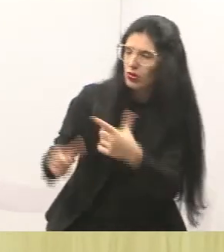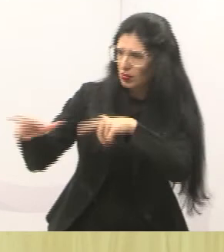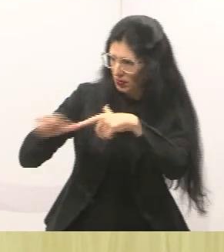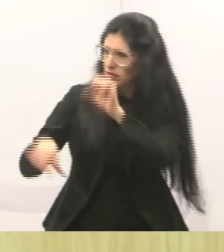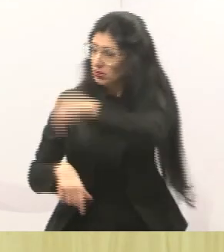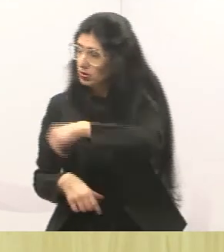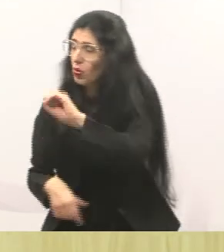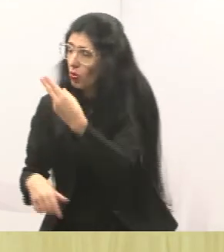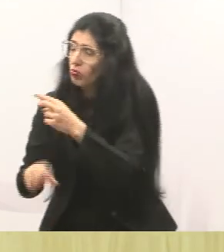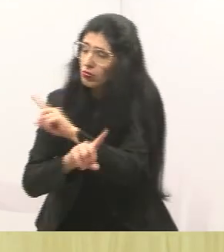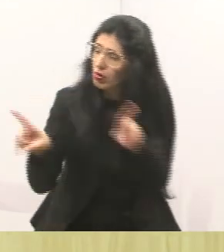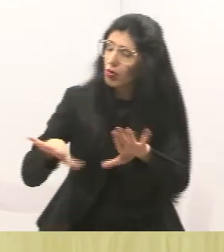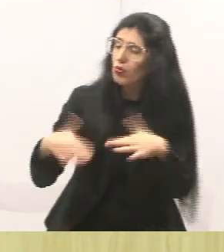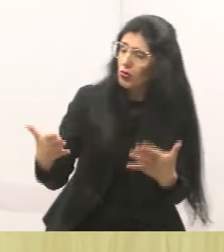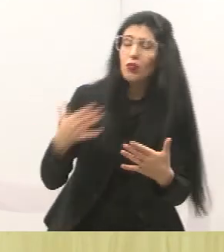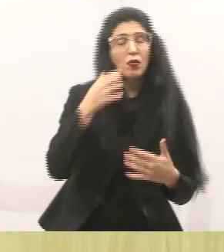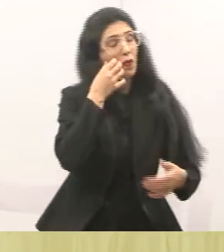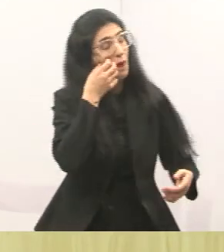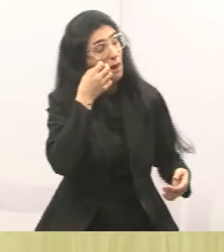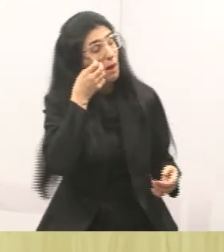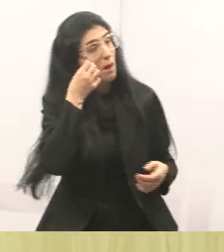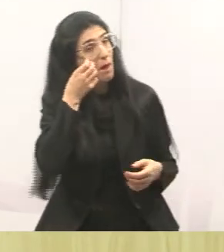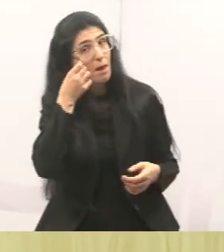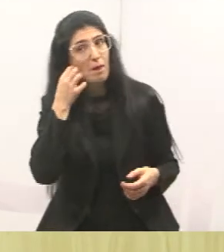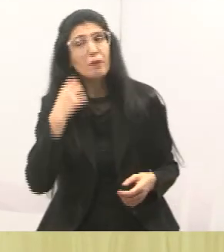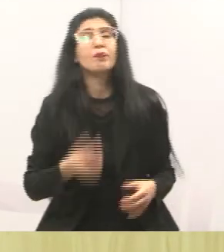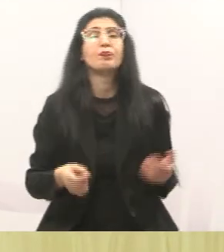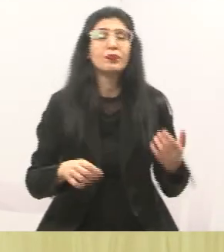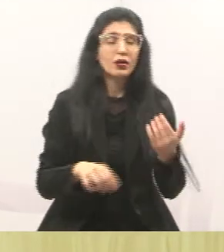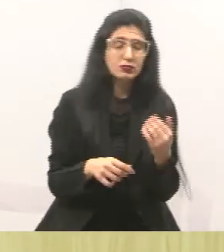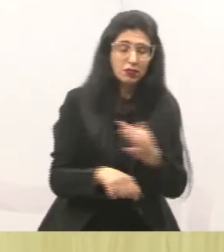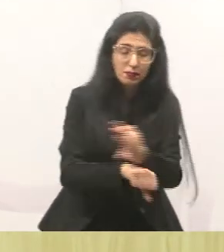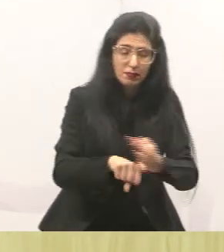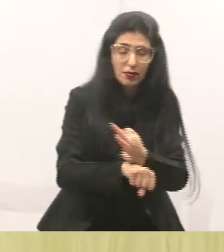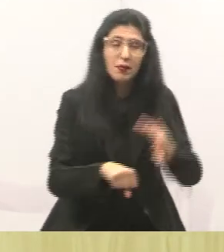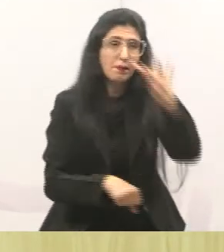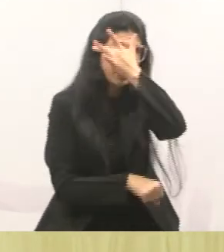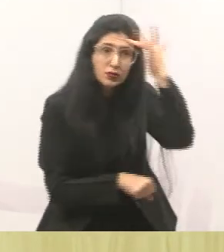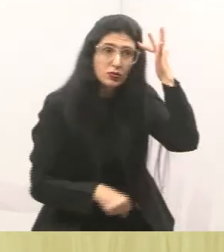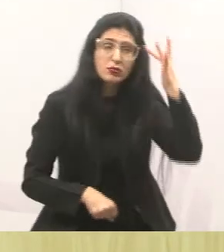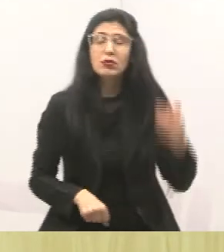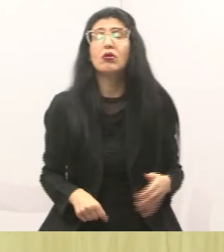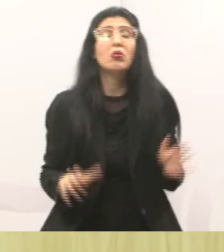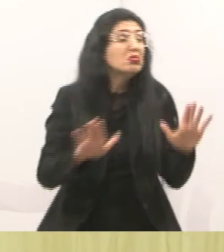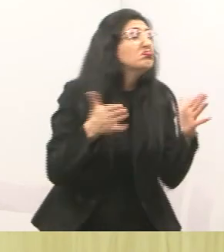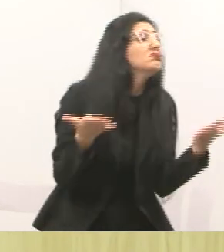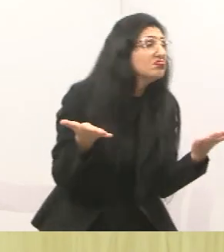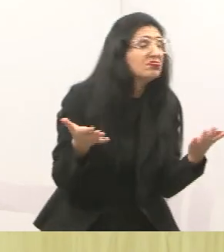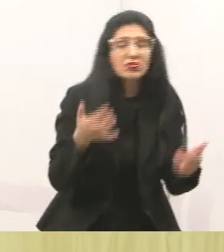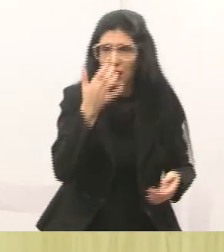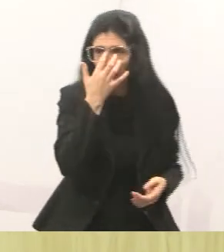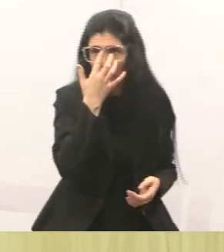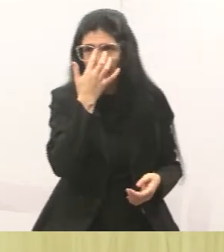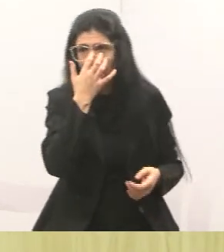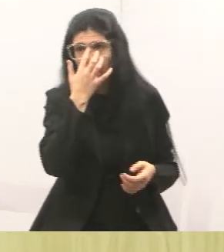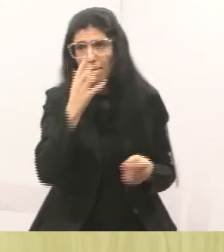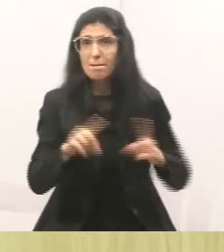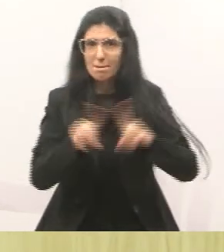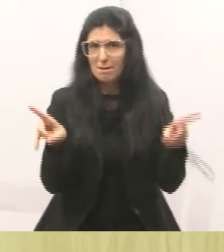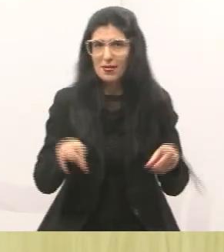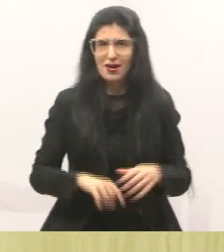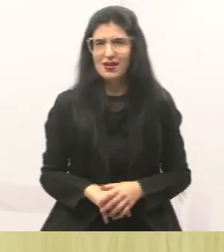tange compulsoriamente ao afastamento de tirar férias? Não podemos considerar que esses dias são merecidos para